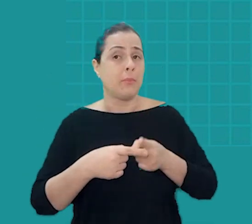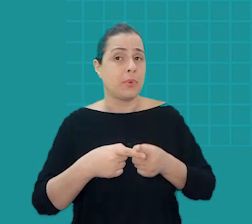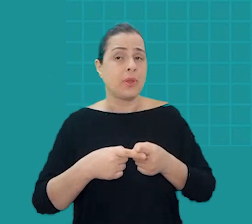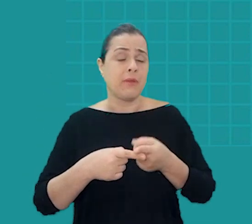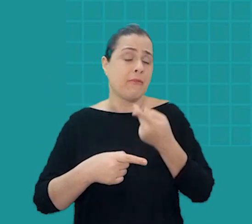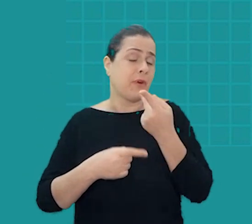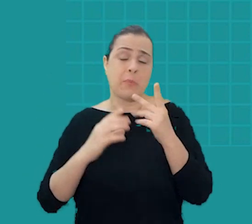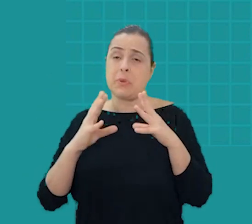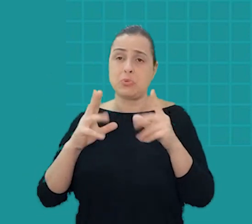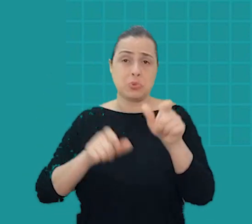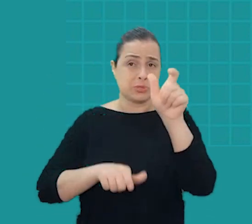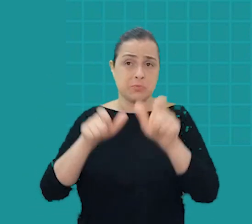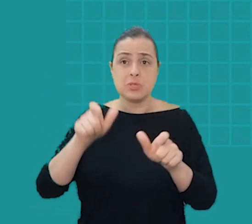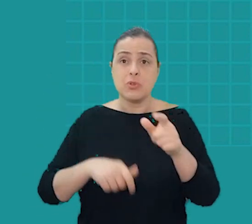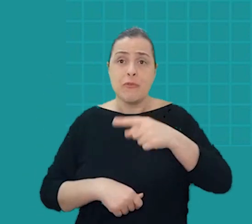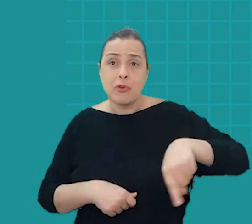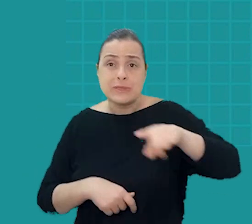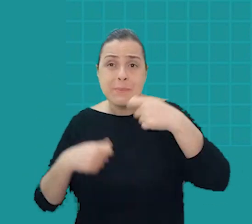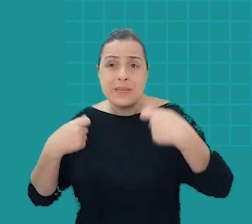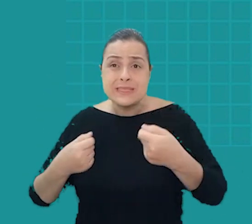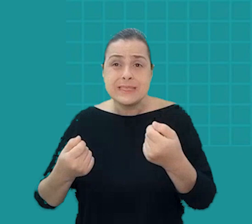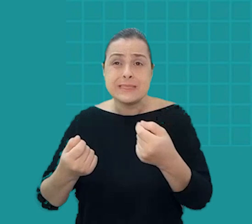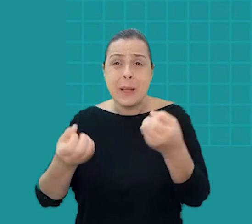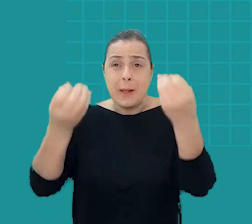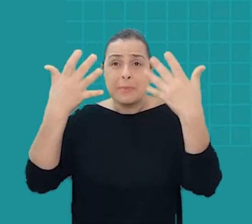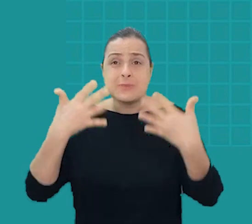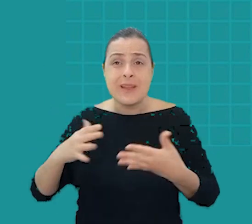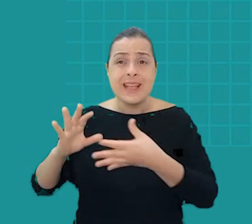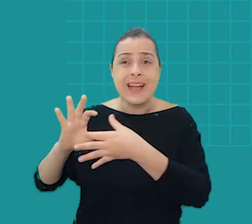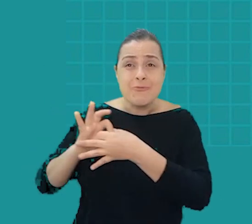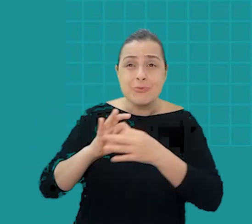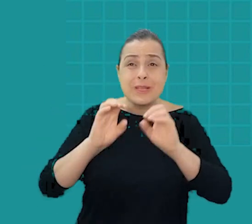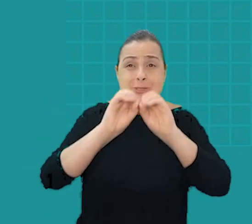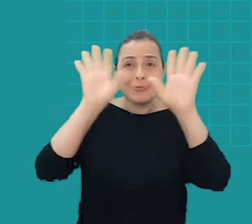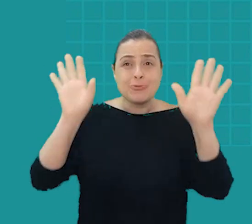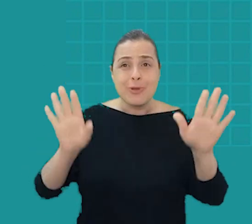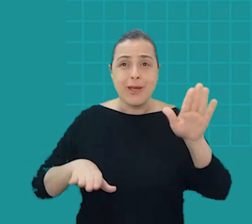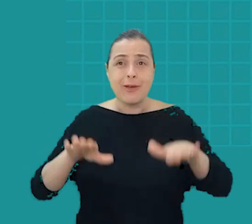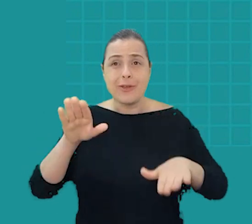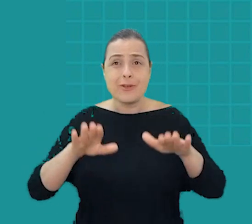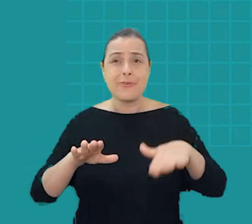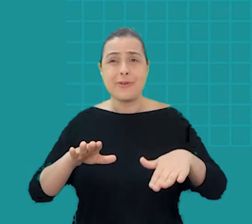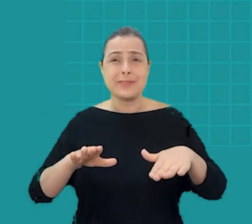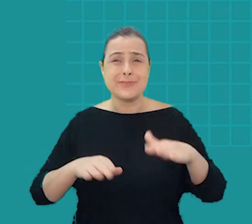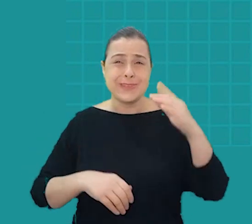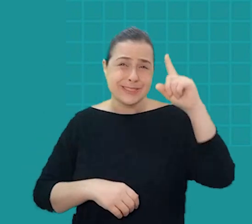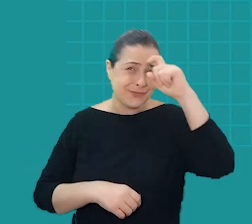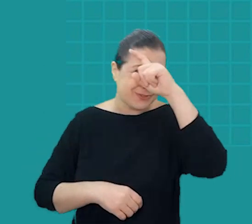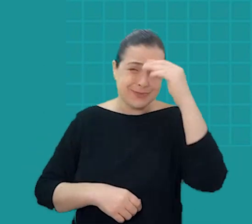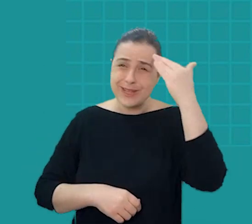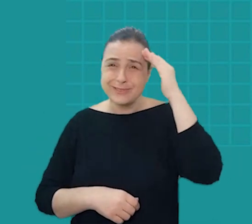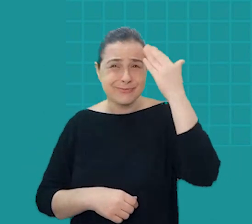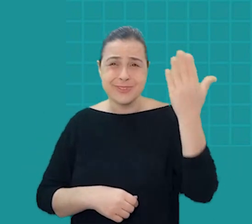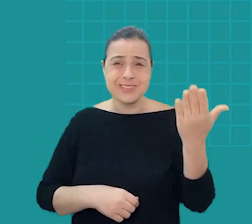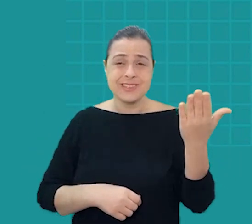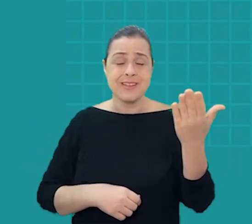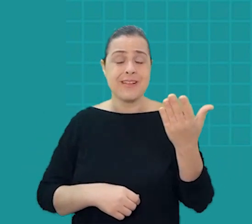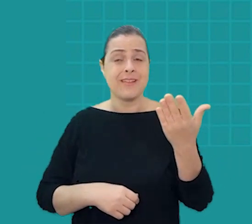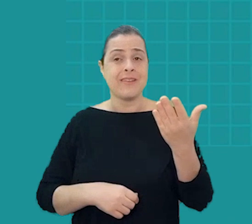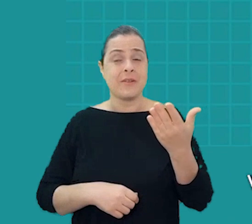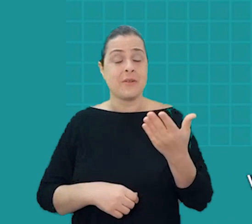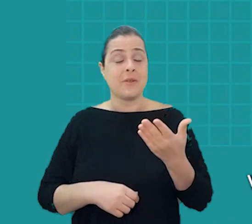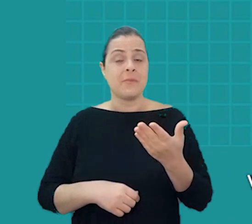espaços, pedir também que a pessoa fale mais devagar. Não é porque saber falar inglês, o cara pode falar cheio de gírias, tal, até